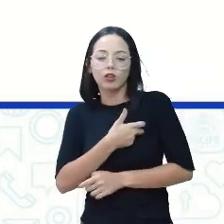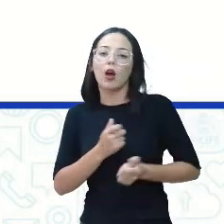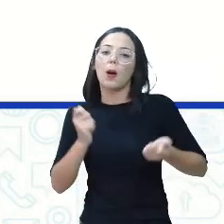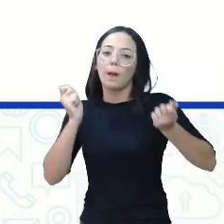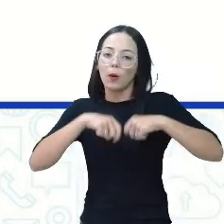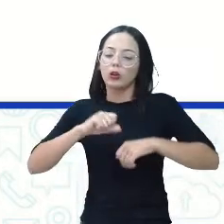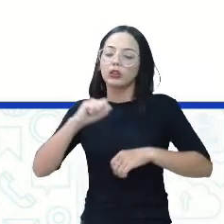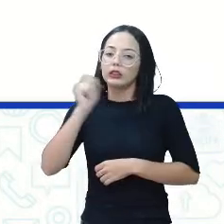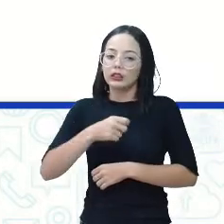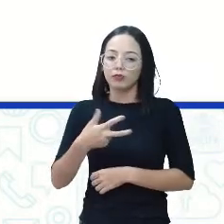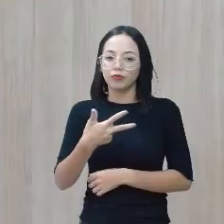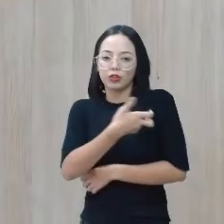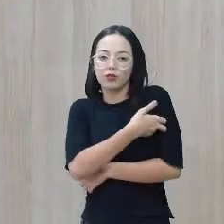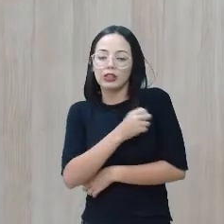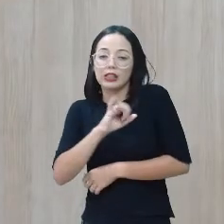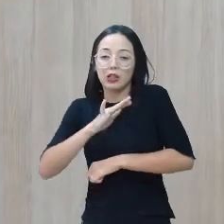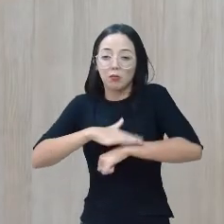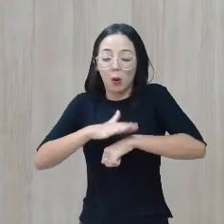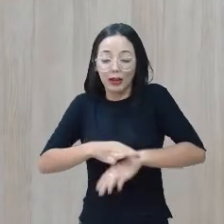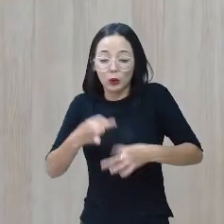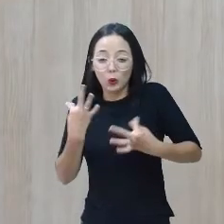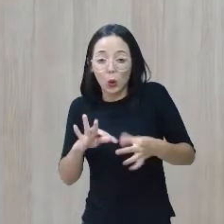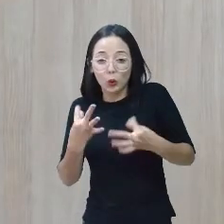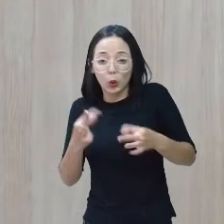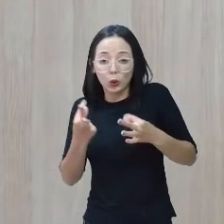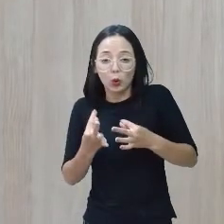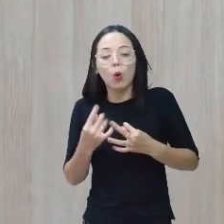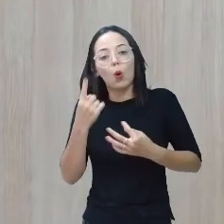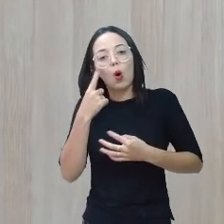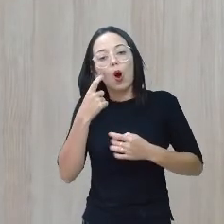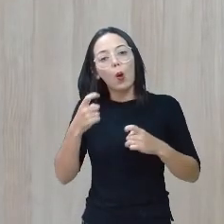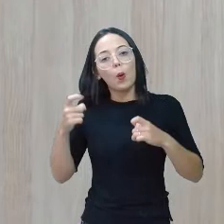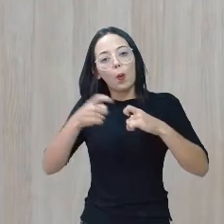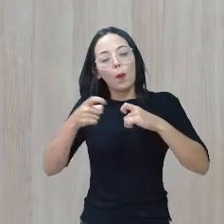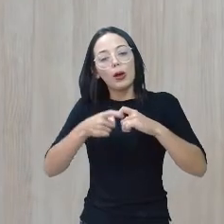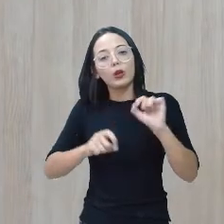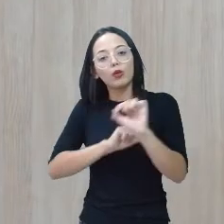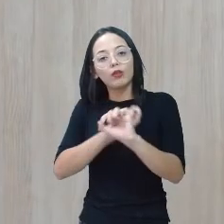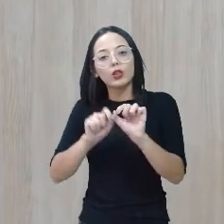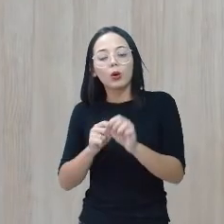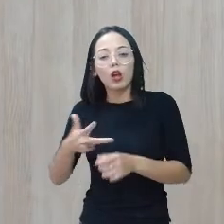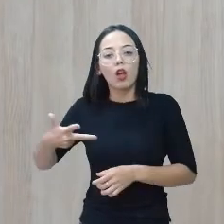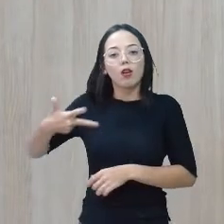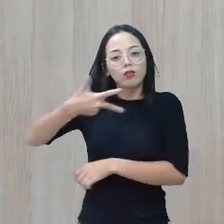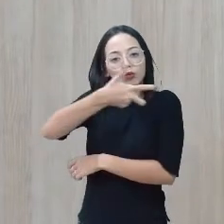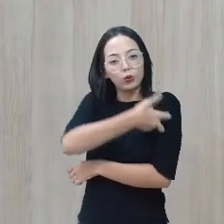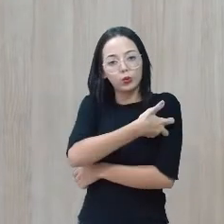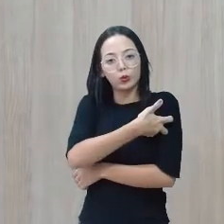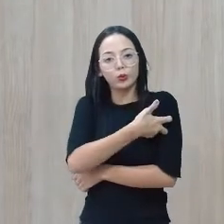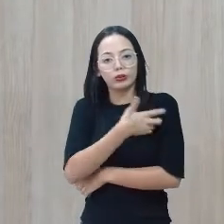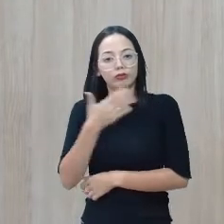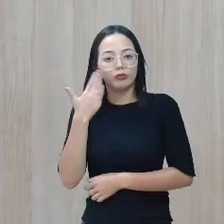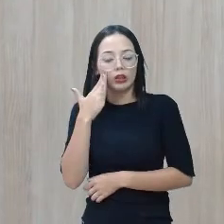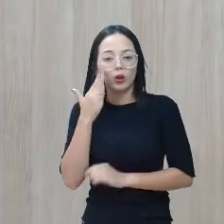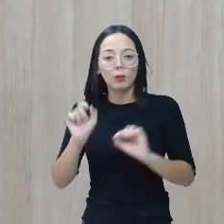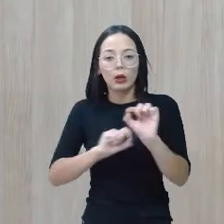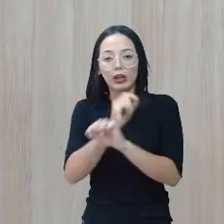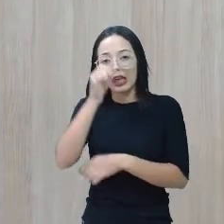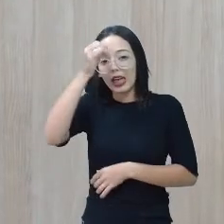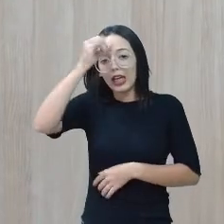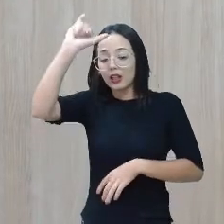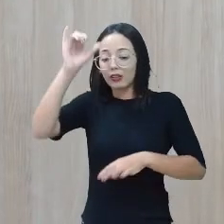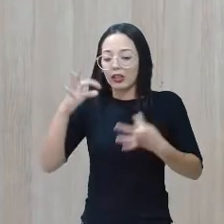ser aplicado. Então, se for um momento dolorido, o médico vai colocar anestesia para que